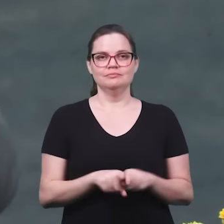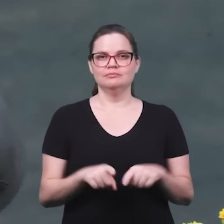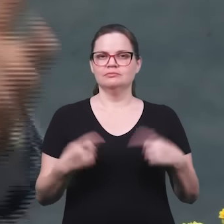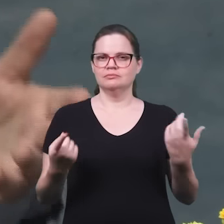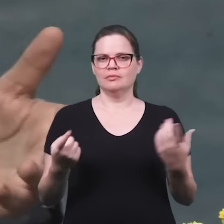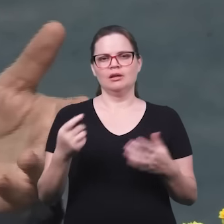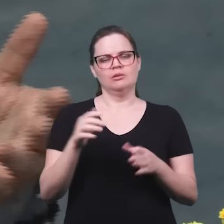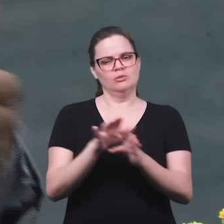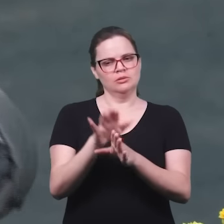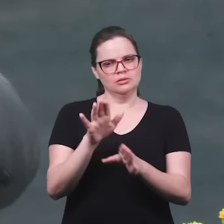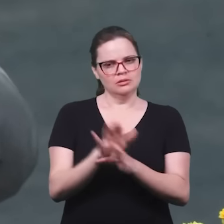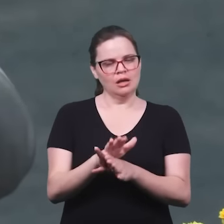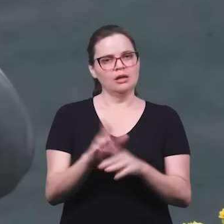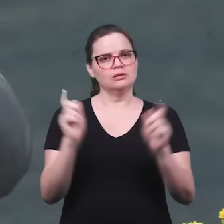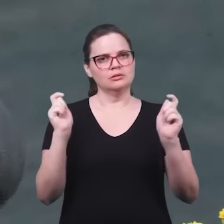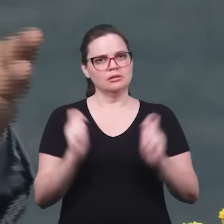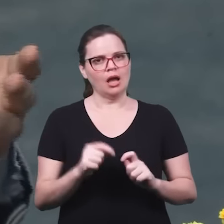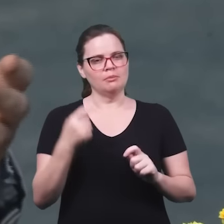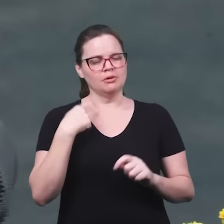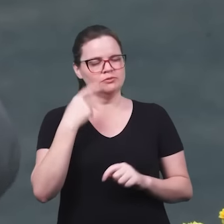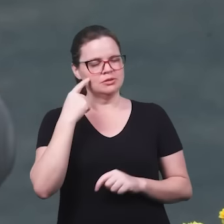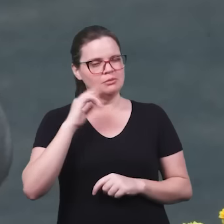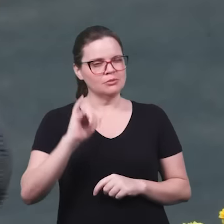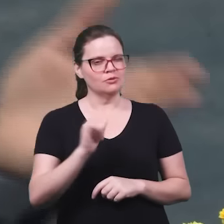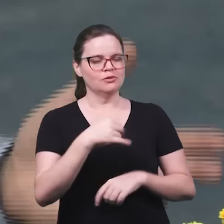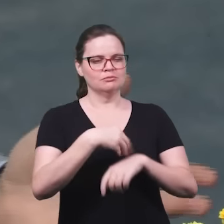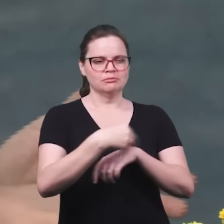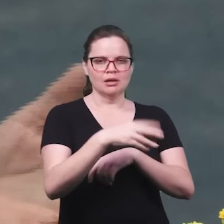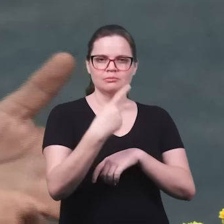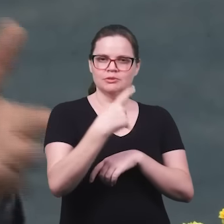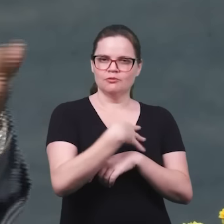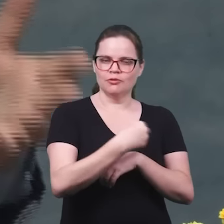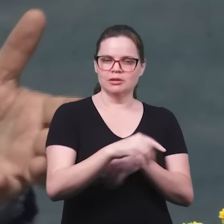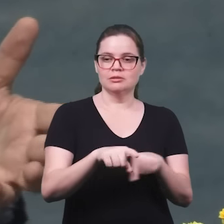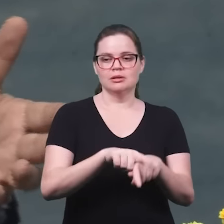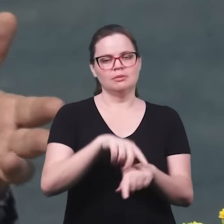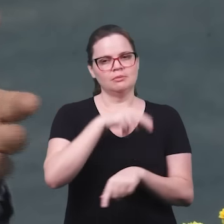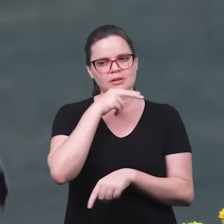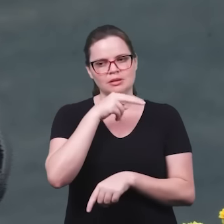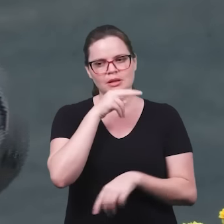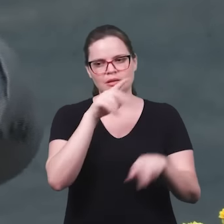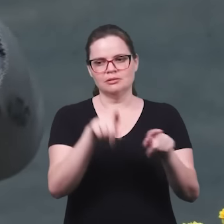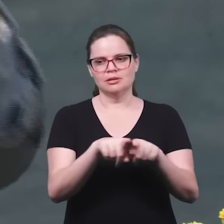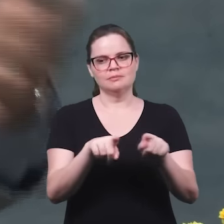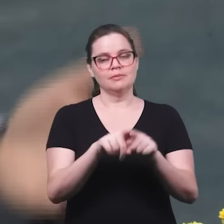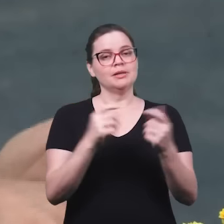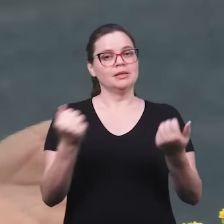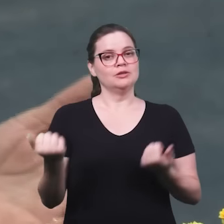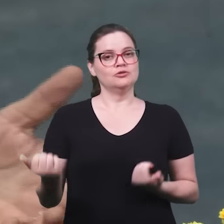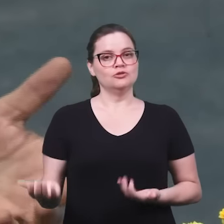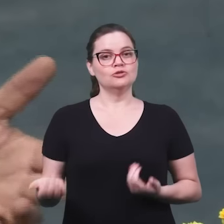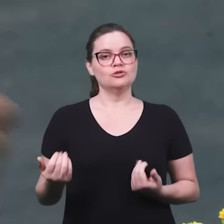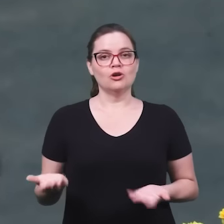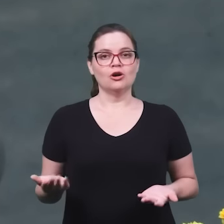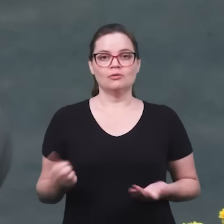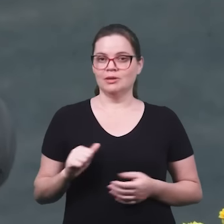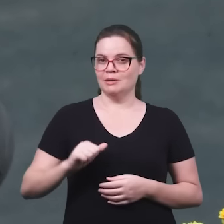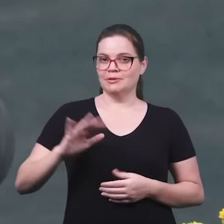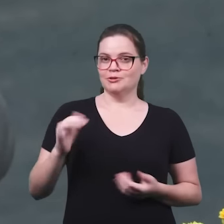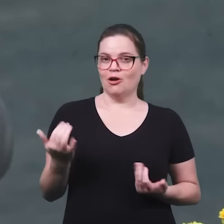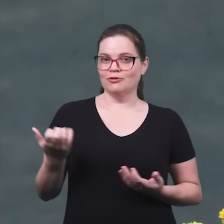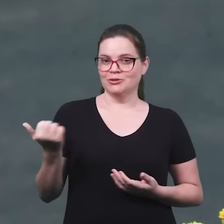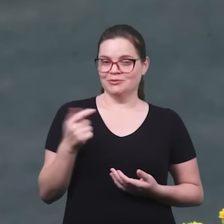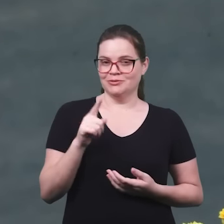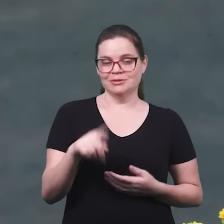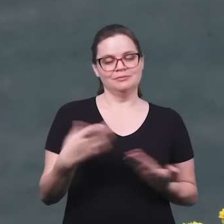ter conselhos para dar para os seus filhos, até seus netos, que são jovens, mais jovens um pouco que você